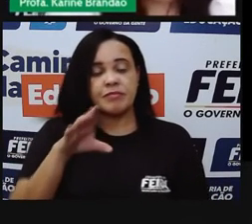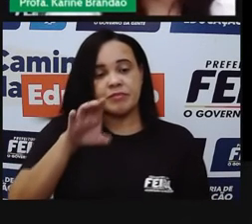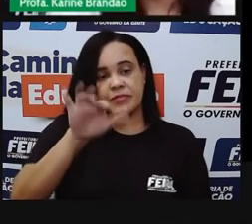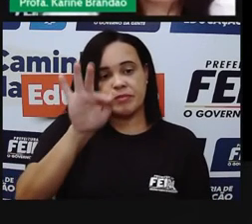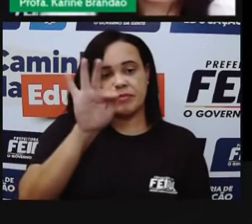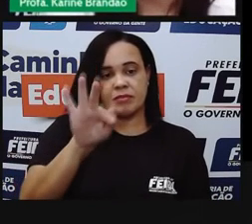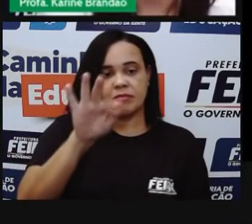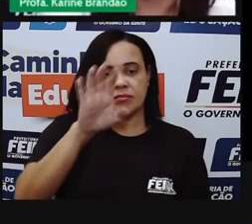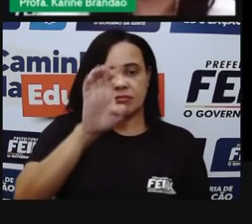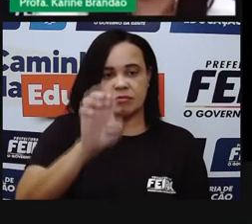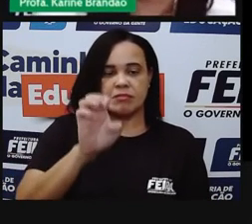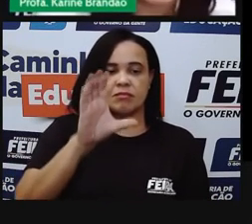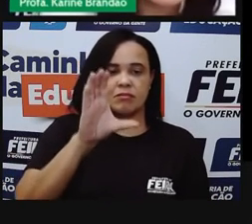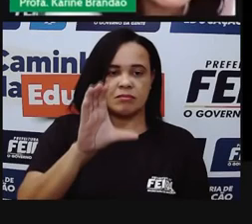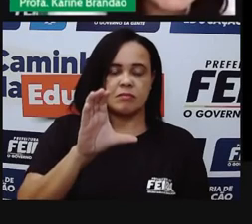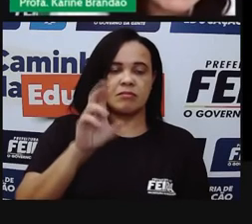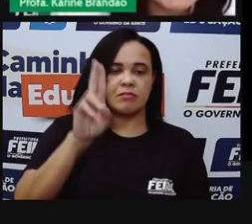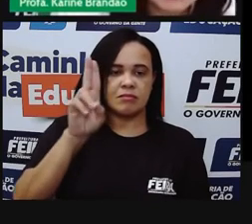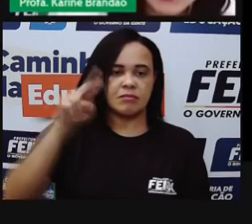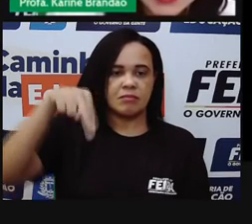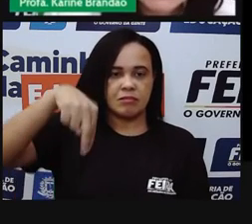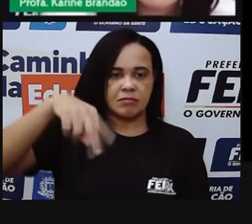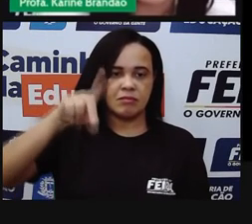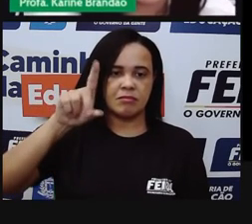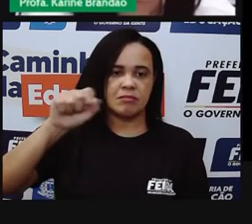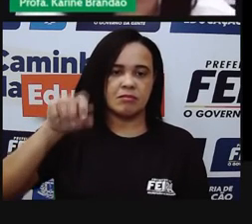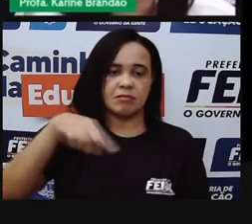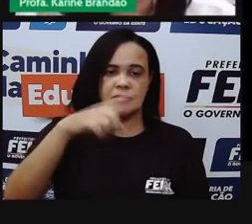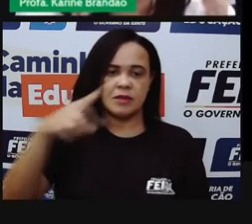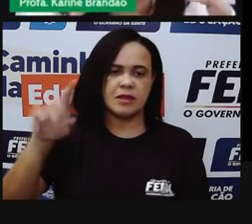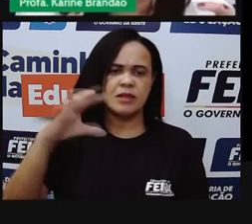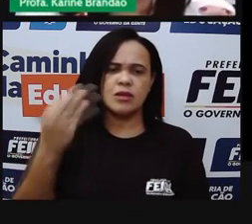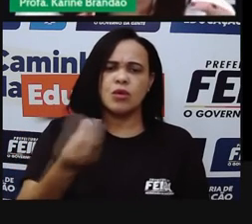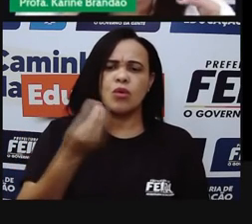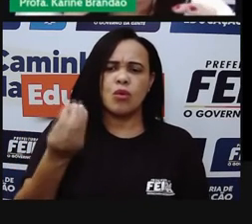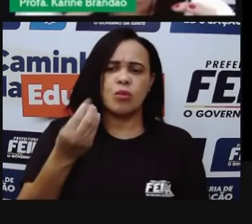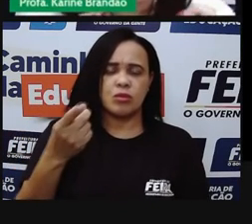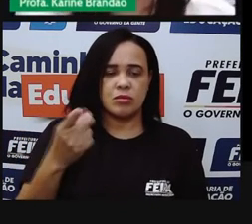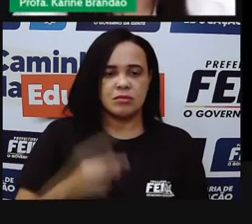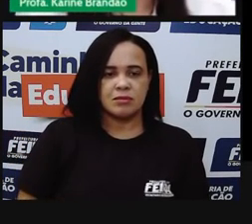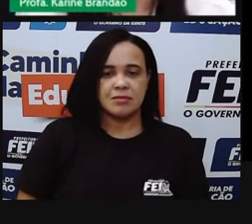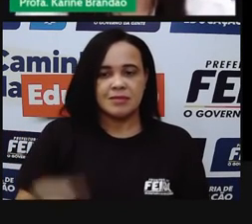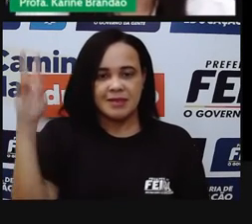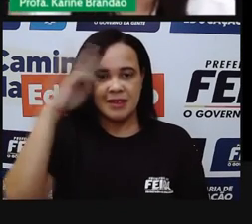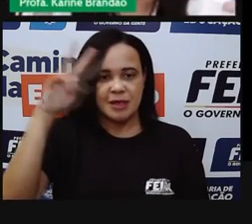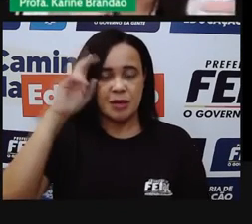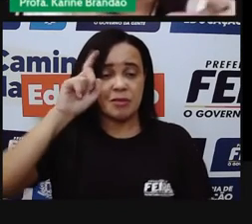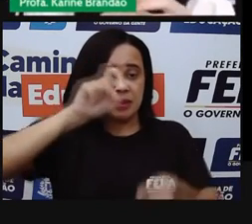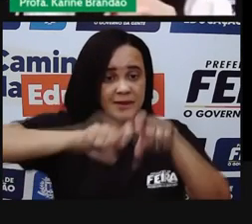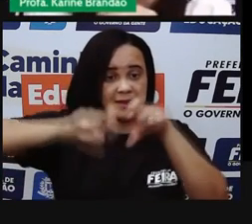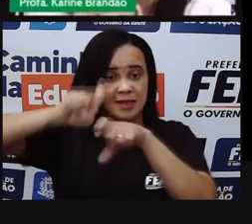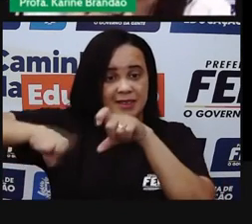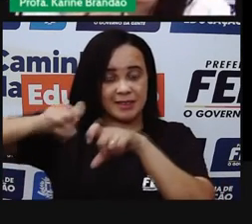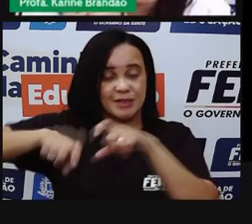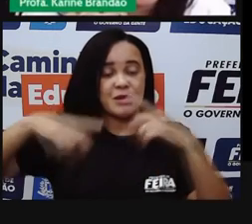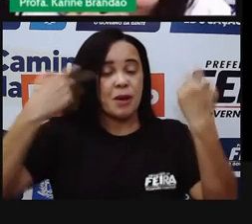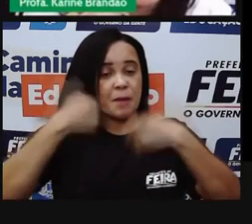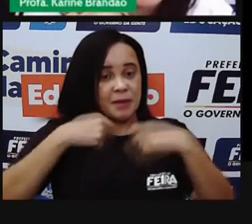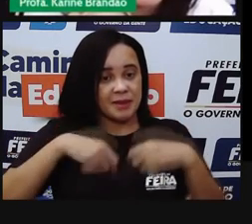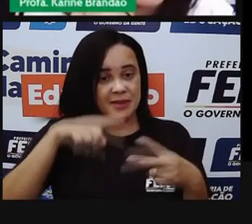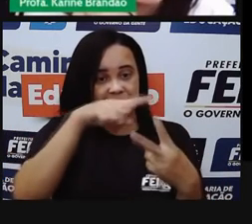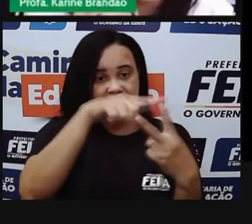gente fala na reprodução sexuada, lembra da fecundação que Pró falou? A união desse óvulo e